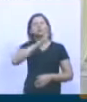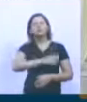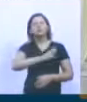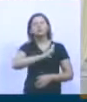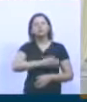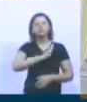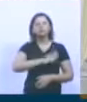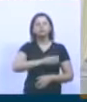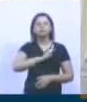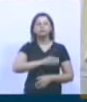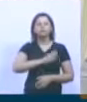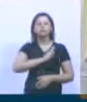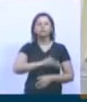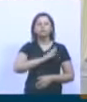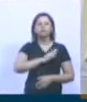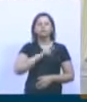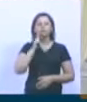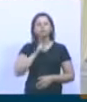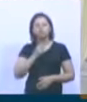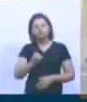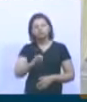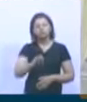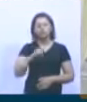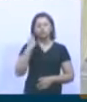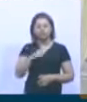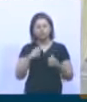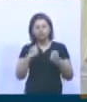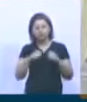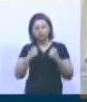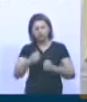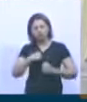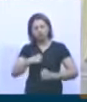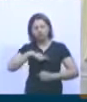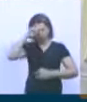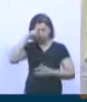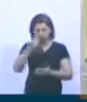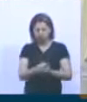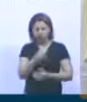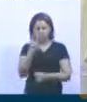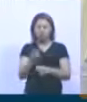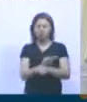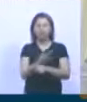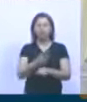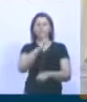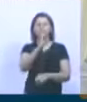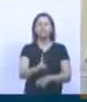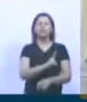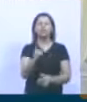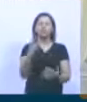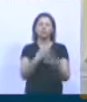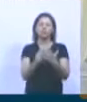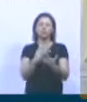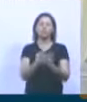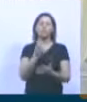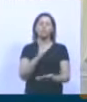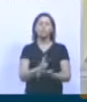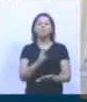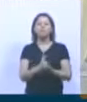coração. E se é preciso, Senhor, eu me disponho, eu vou procurar um confessor, mesmo que seja